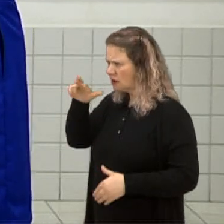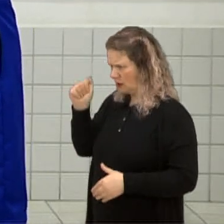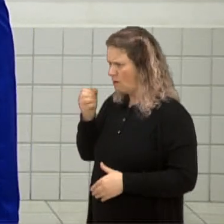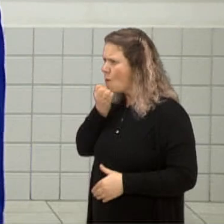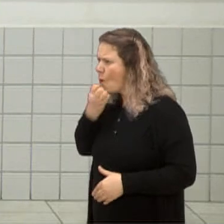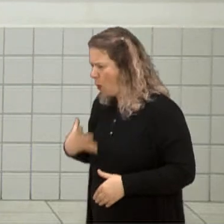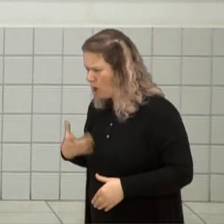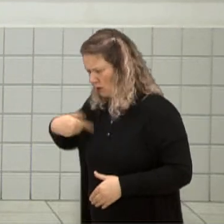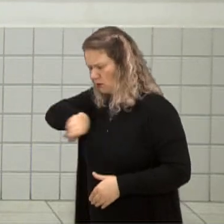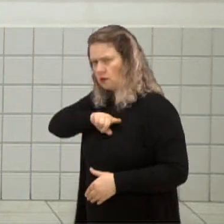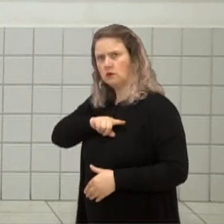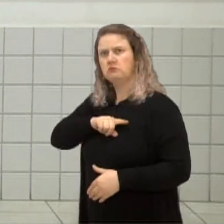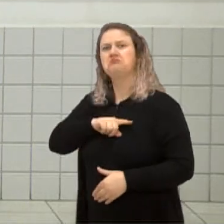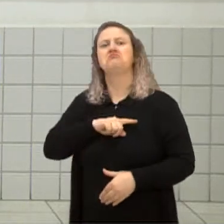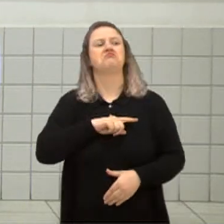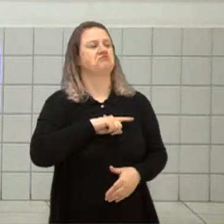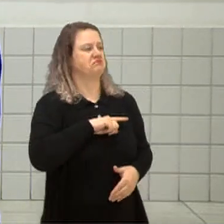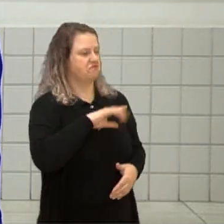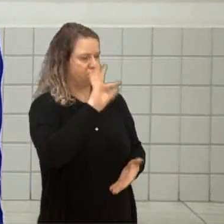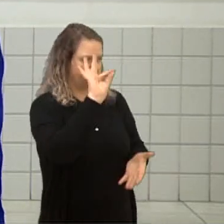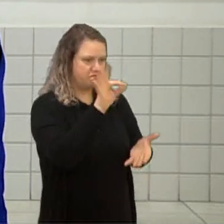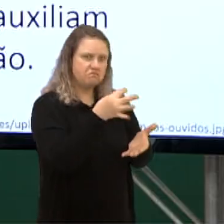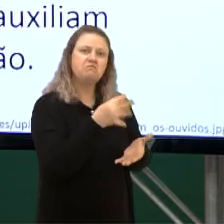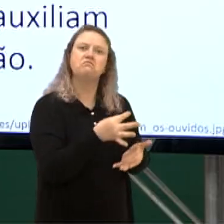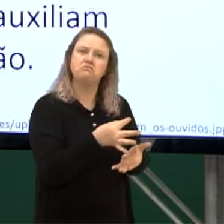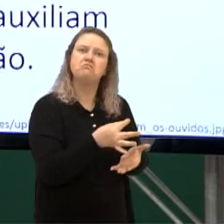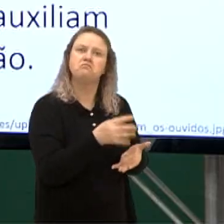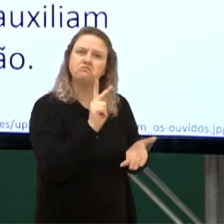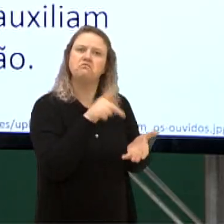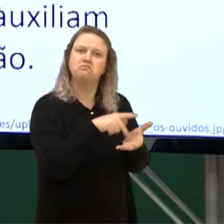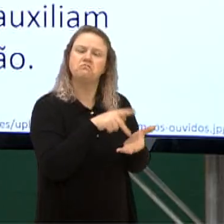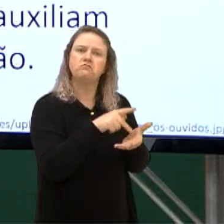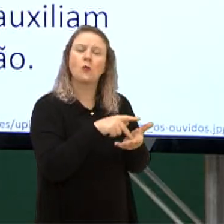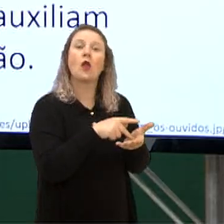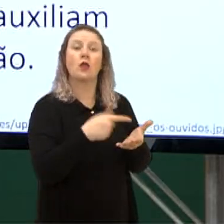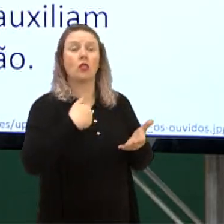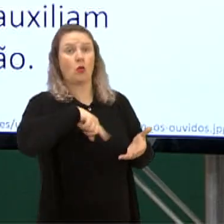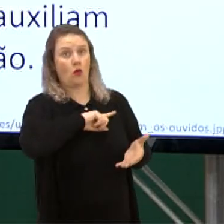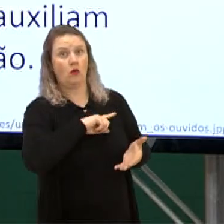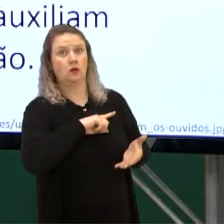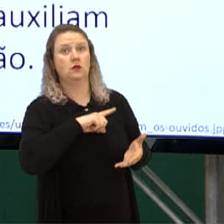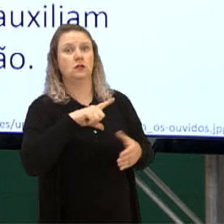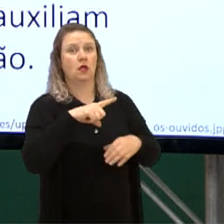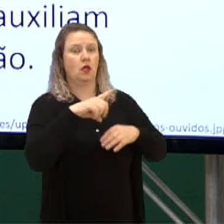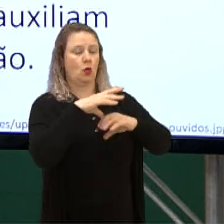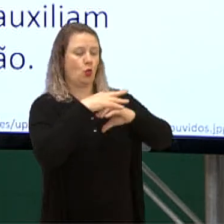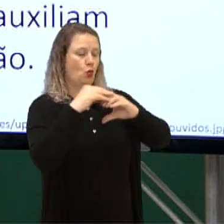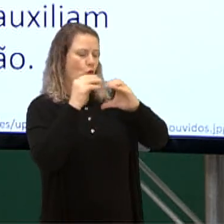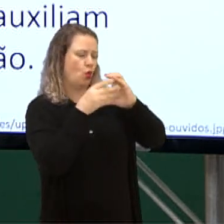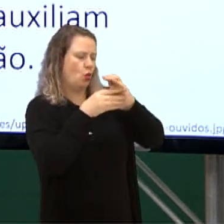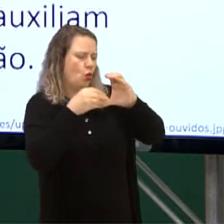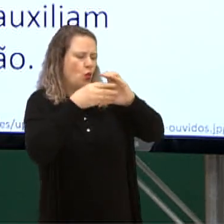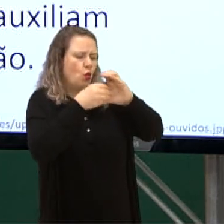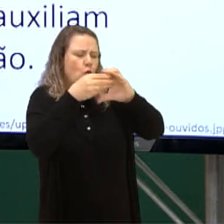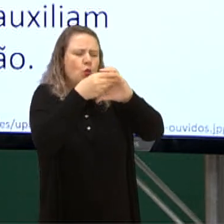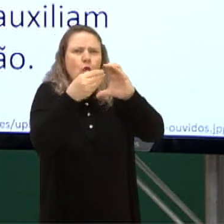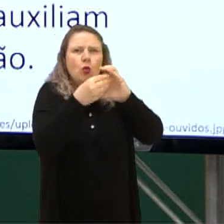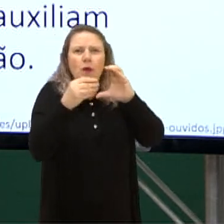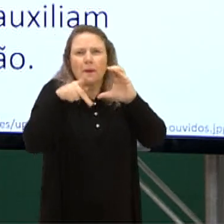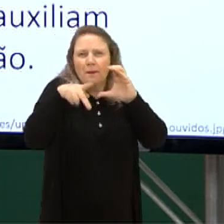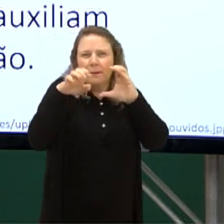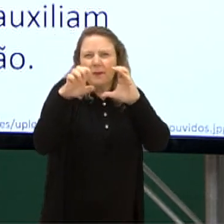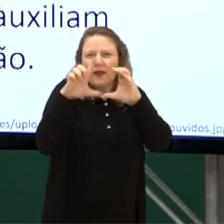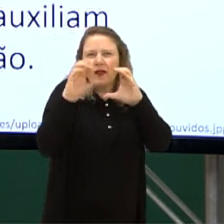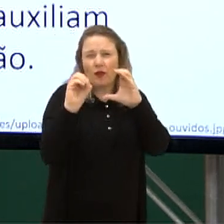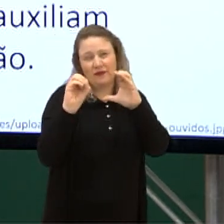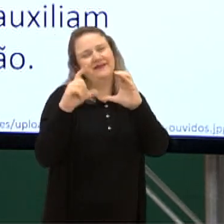gente, né? Ótima colocação. A cera, gente, é uma coisa boa. Então, a gente tem pelos dentro da orelha. Algumas pessoas têm mais que tem que